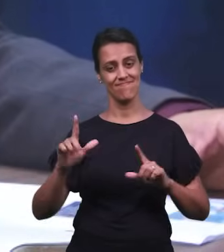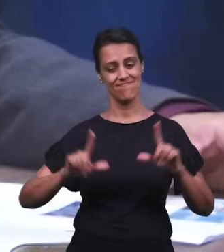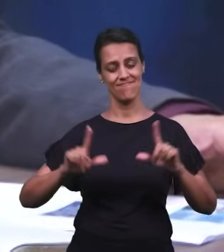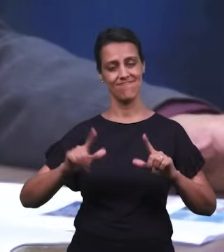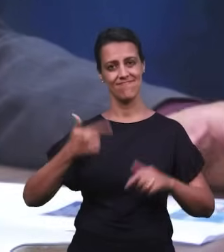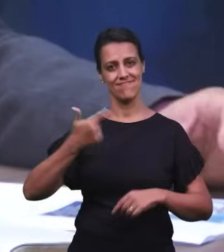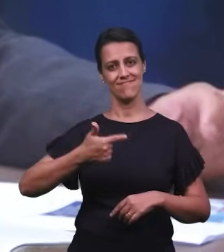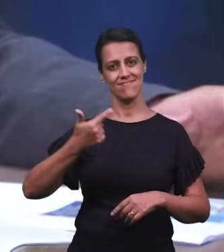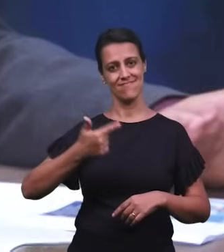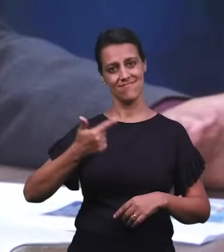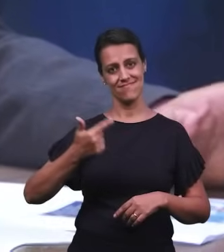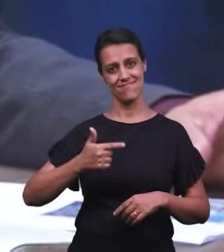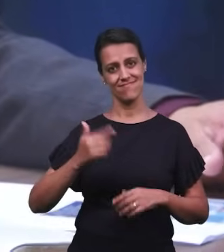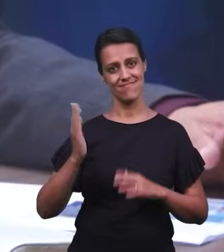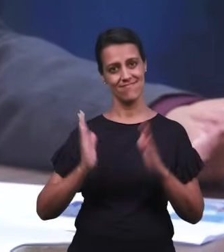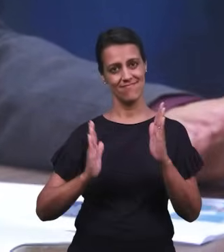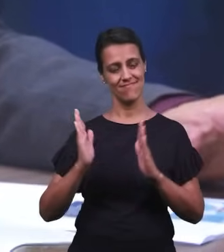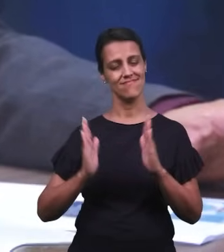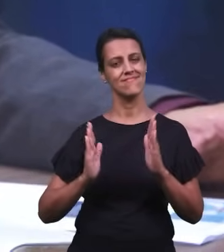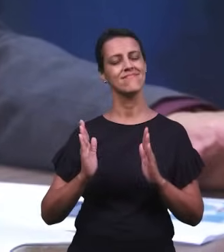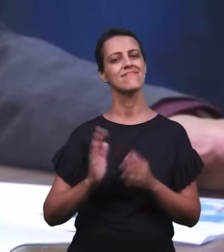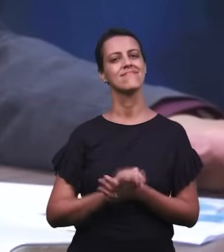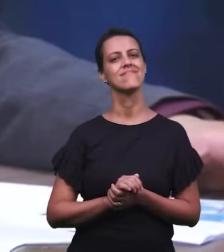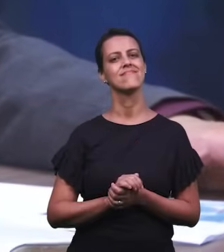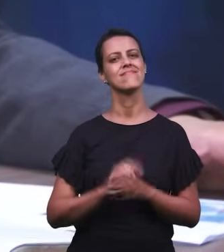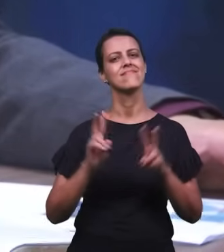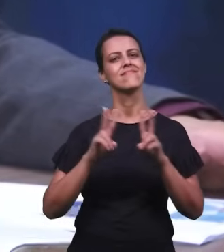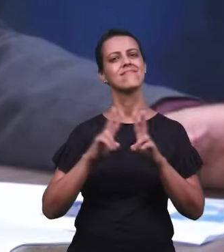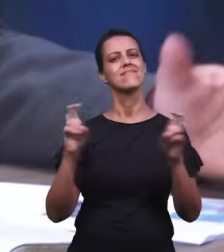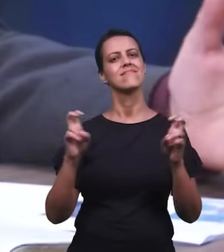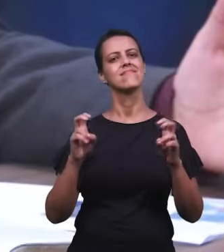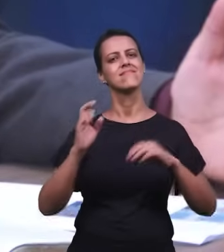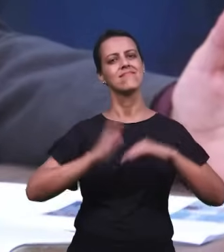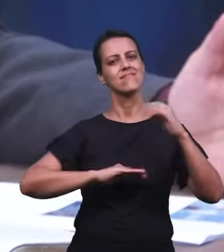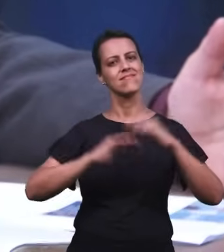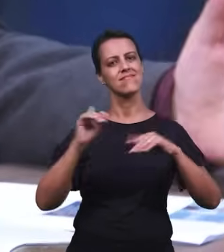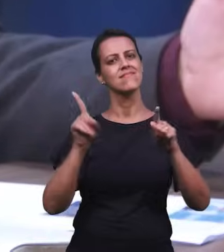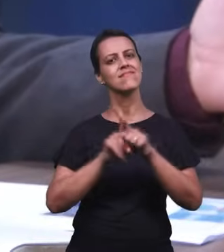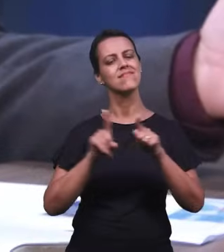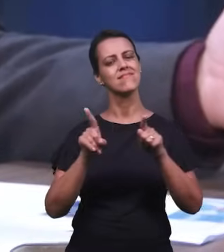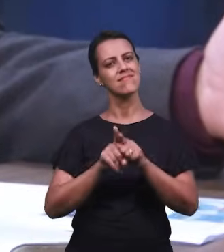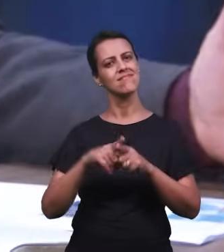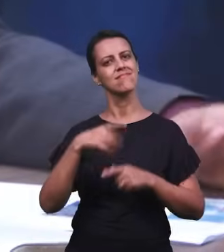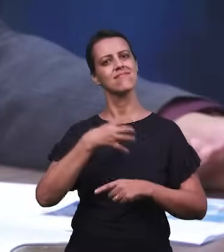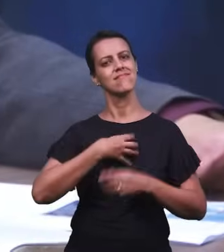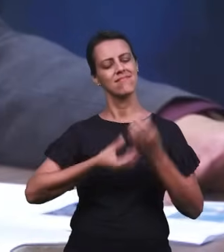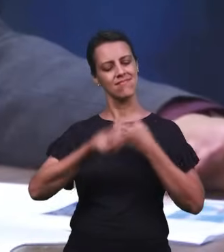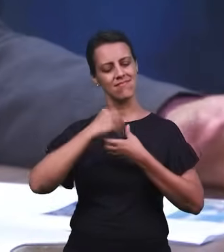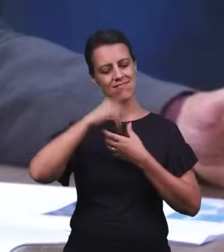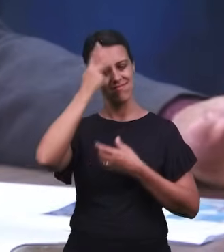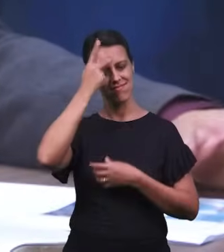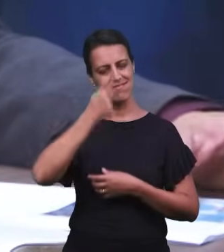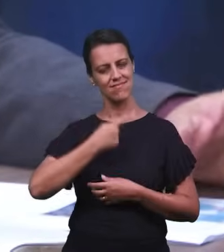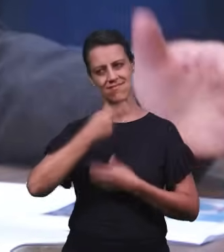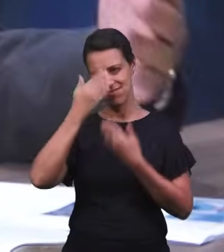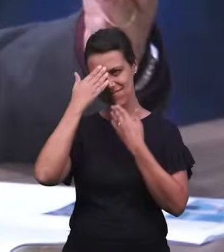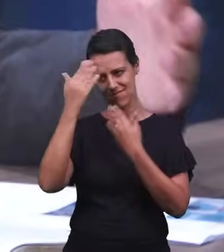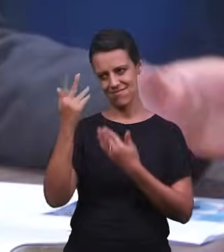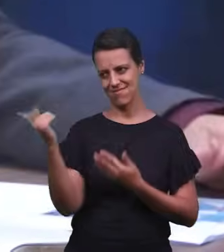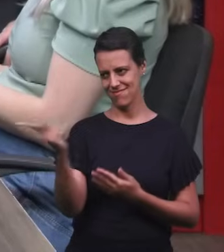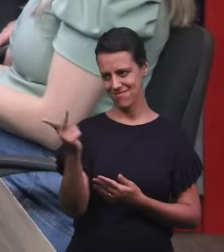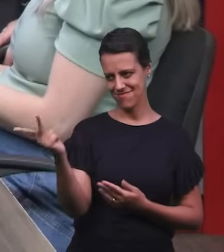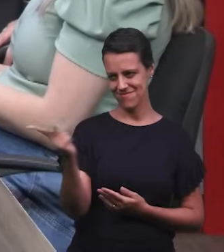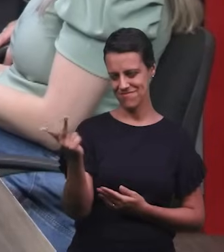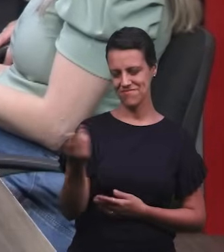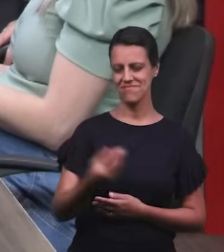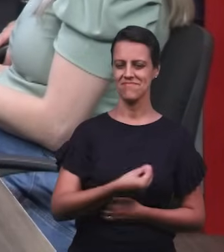episódio, sobre essa série de temperamentos e profissões. Eu queria agradecer a presença dos irmãos, pastor Marcos Saúde, muito Amém. Obrigado.